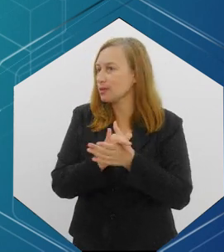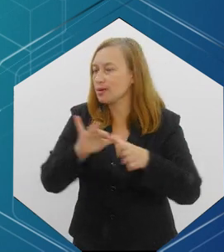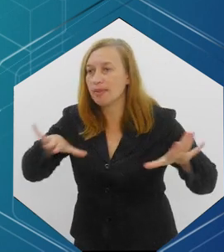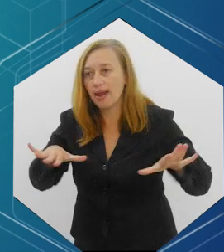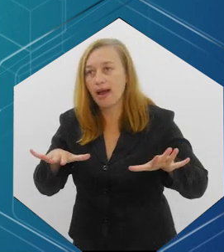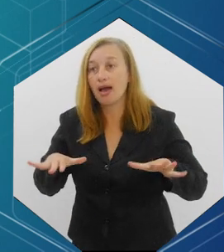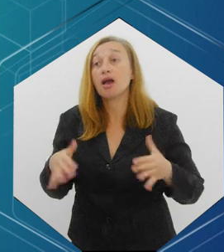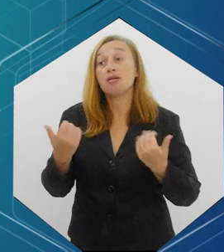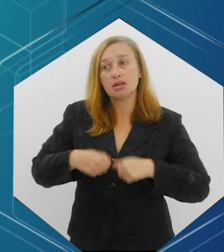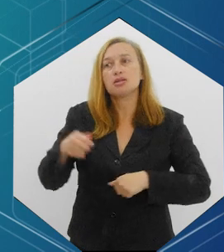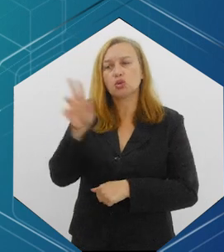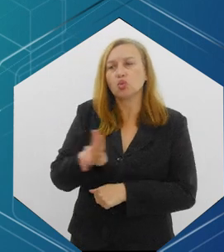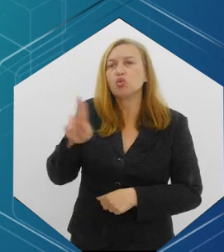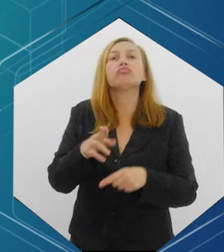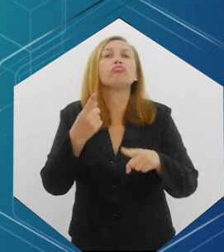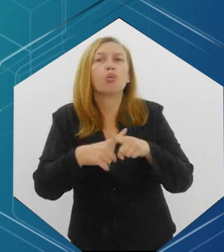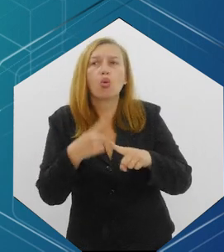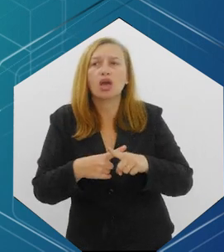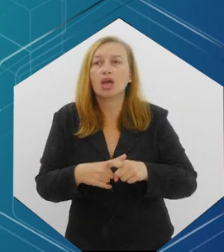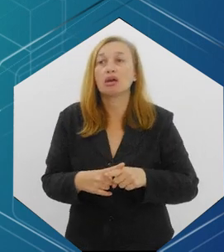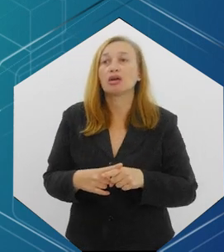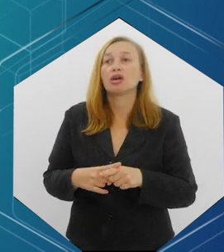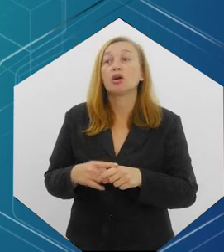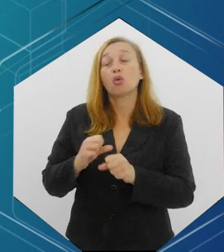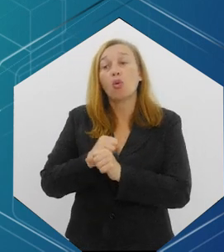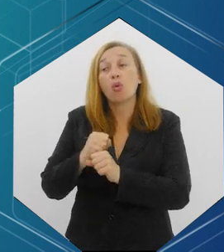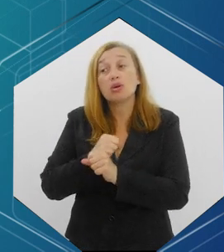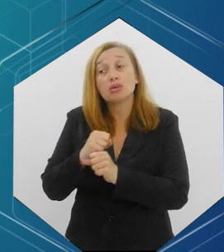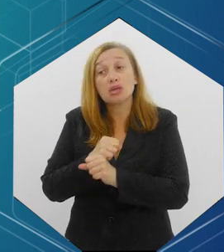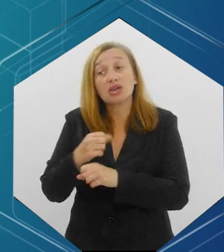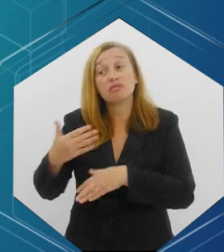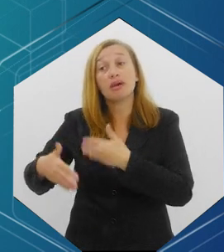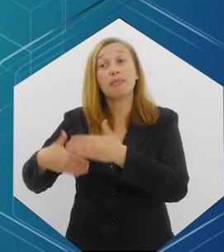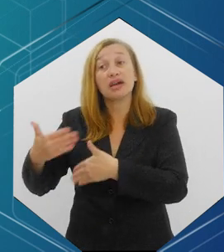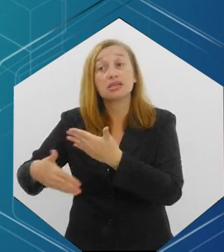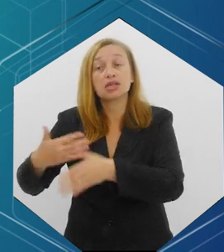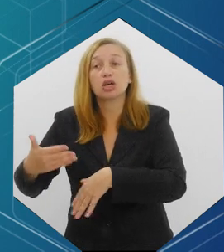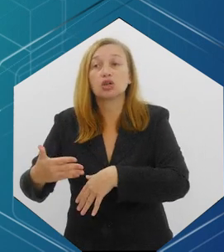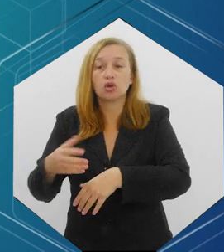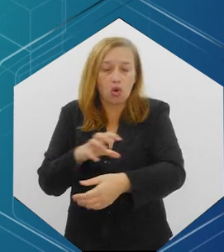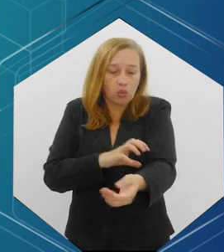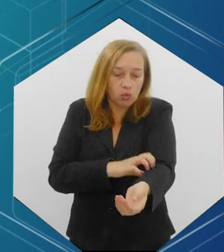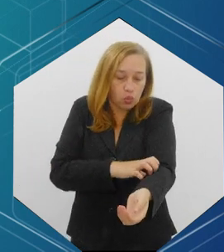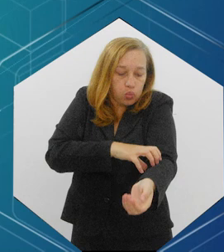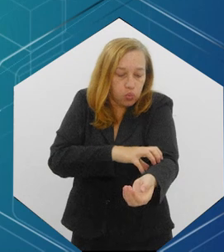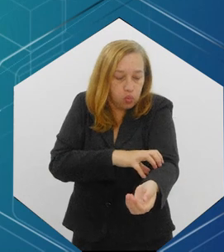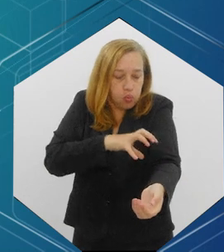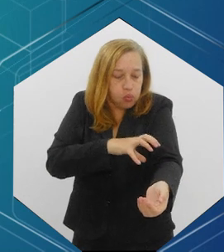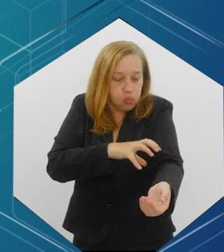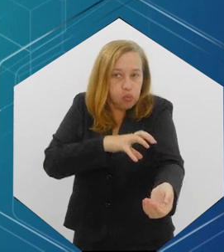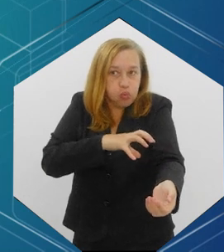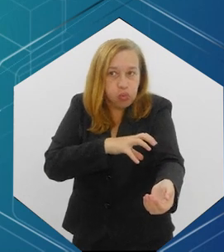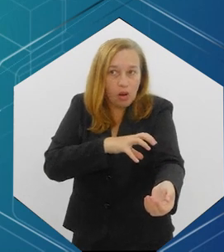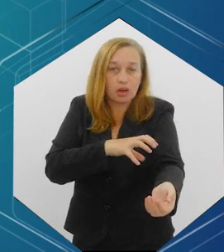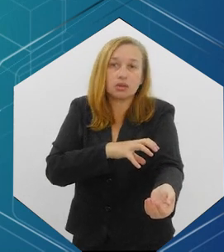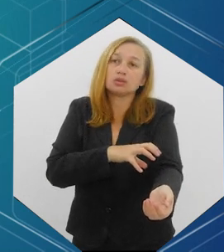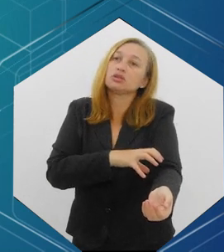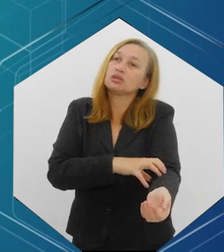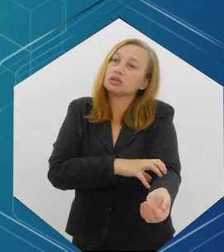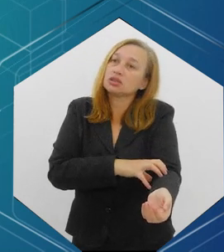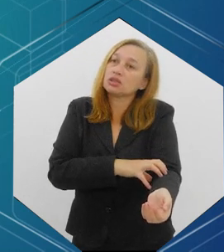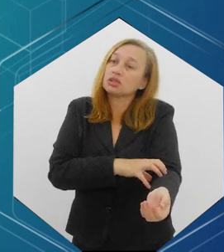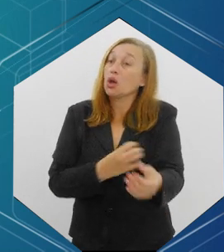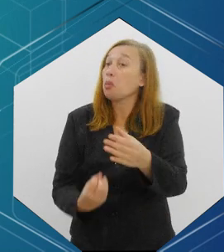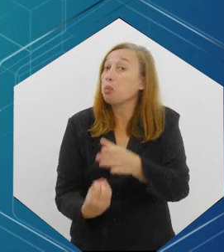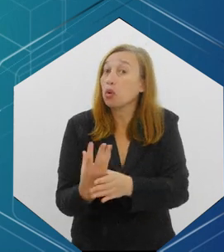tem direito a divórcio. Ele precisa do uso, por quê? Com o tempo, esse sangue vai se acumulando, cada vez